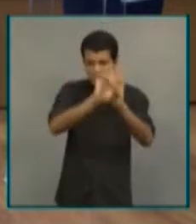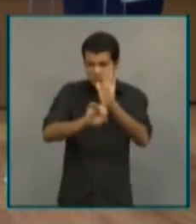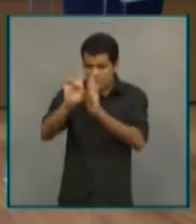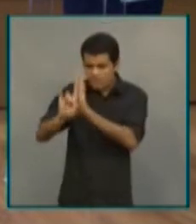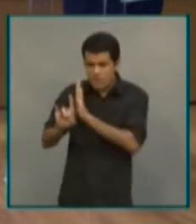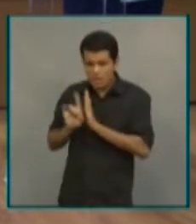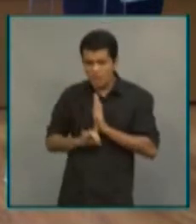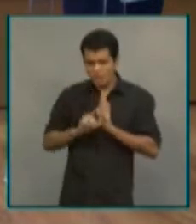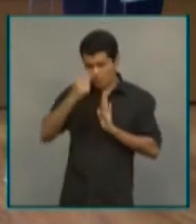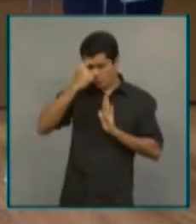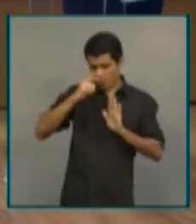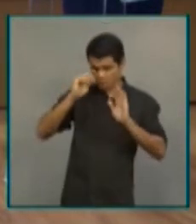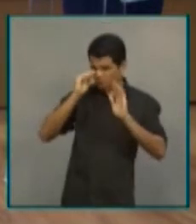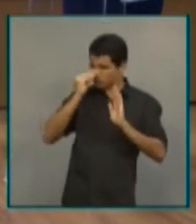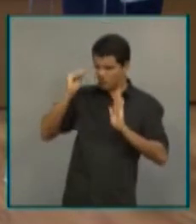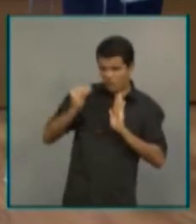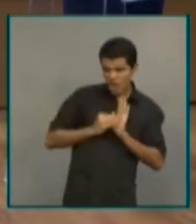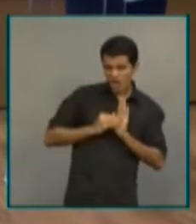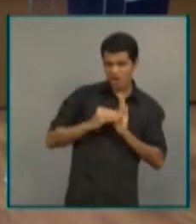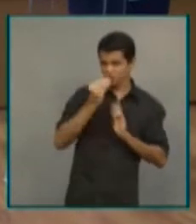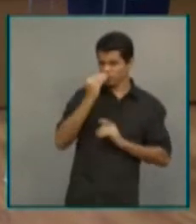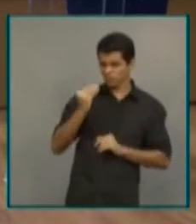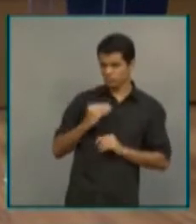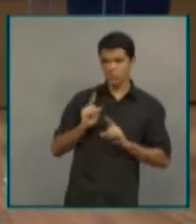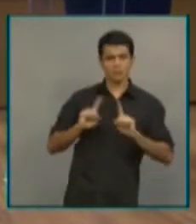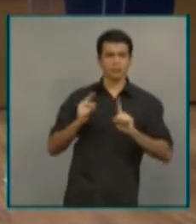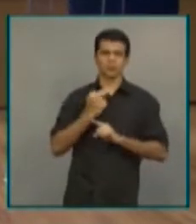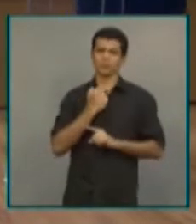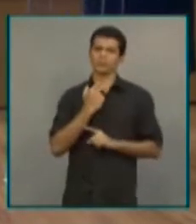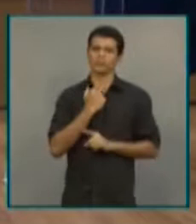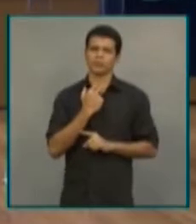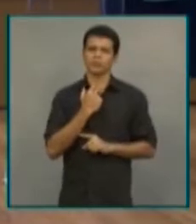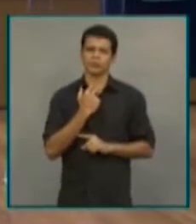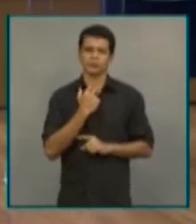às nossas prerrogativas profissionais.